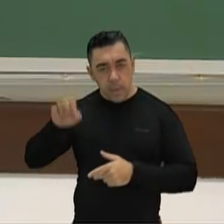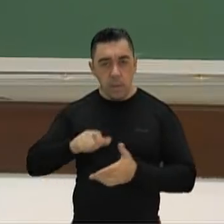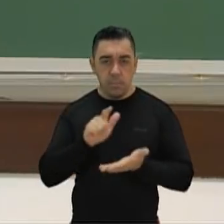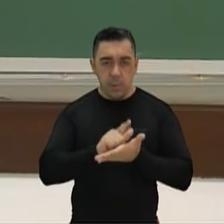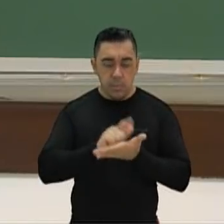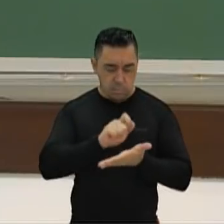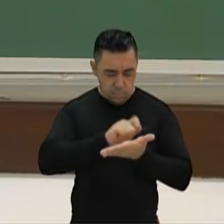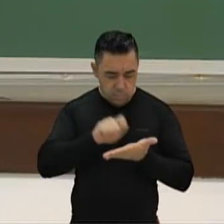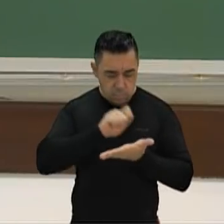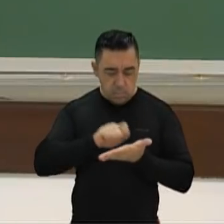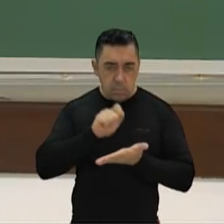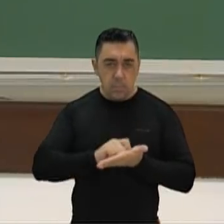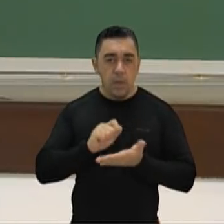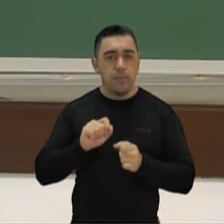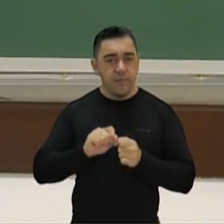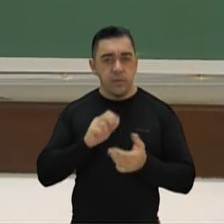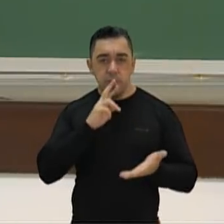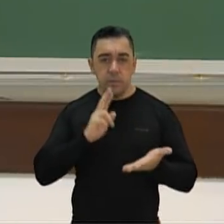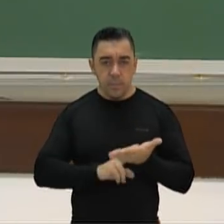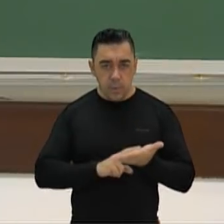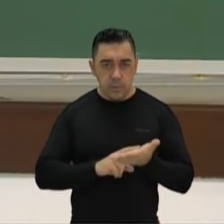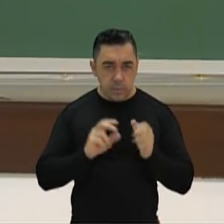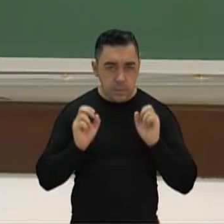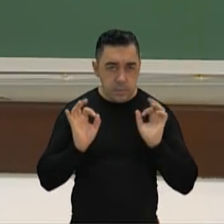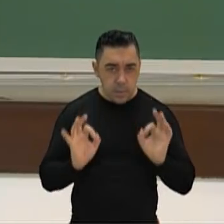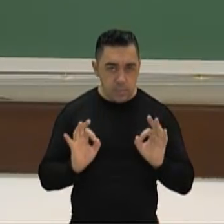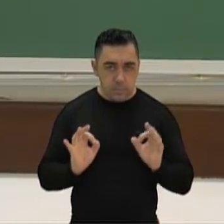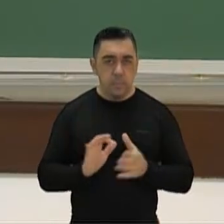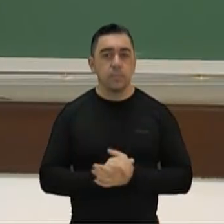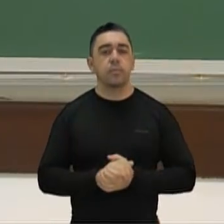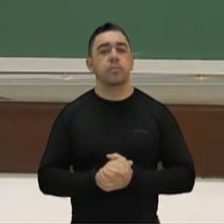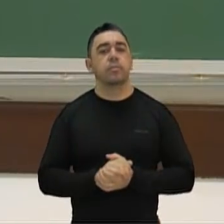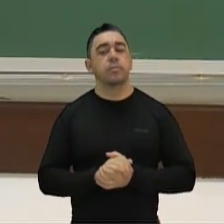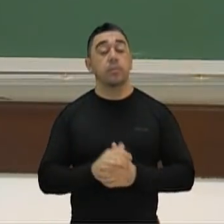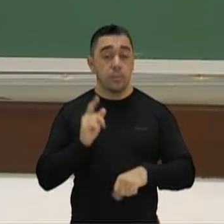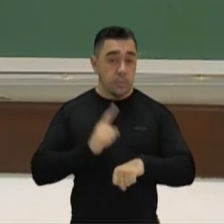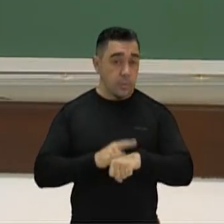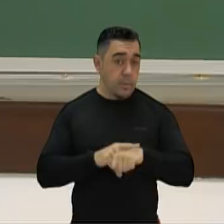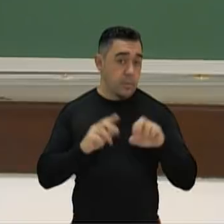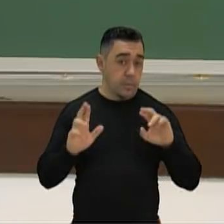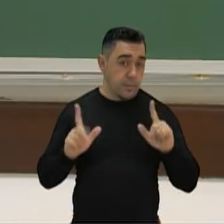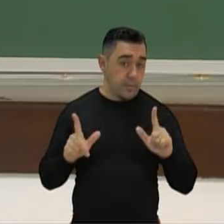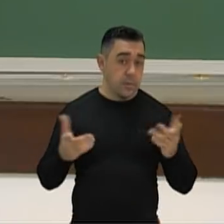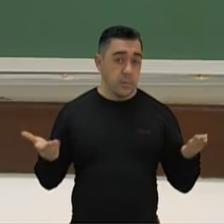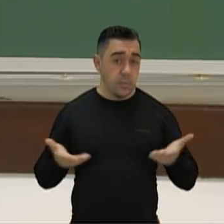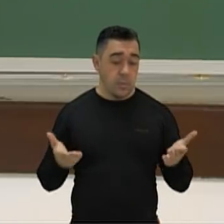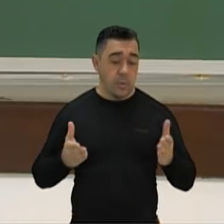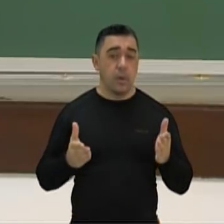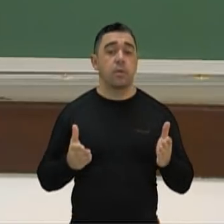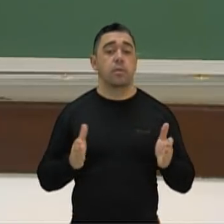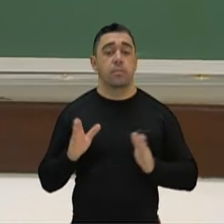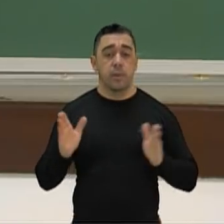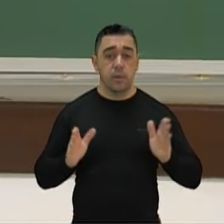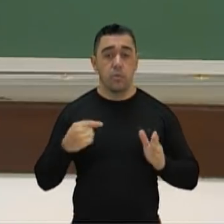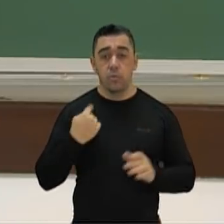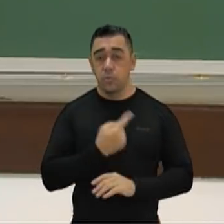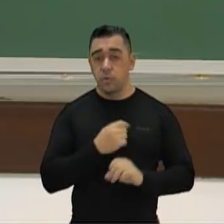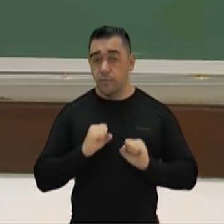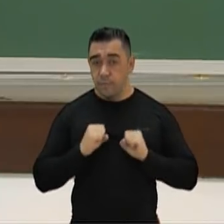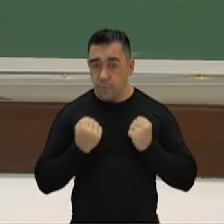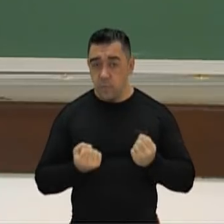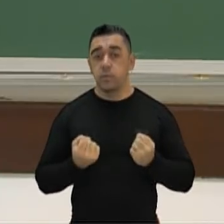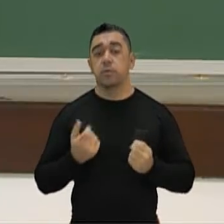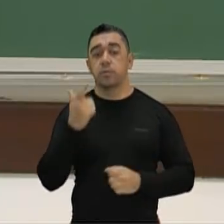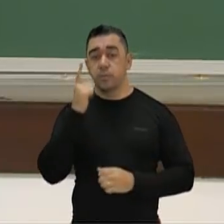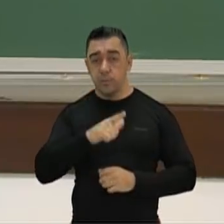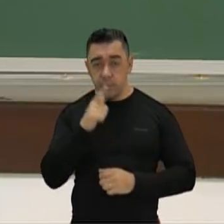poder fazer as suas atividades, certo, pessoal? É um momento diferente que a gente precisa se esforçar para dar conta de